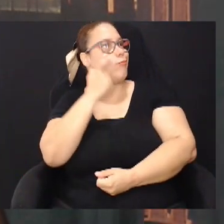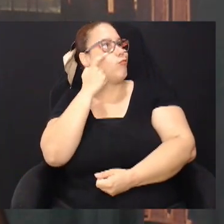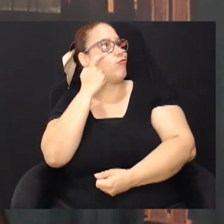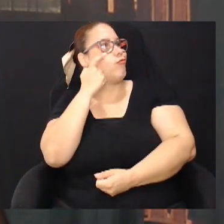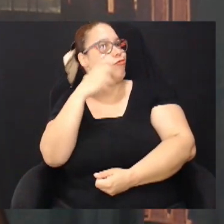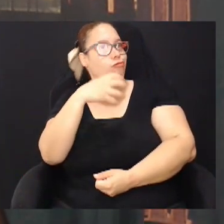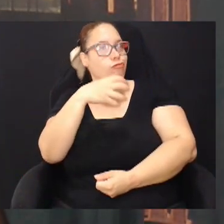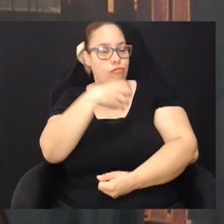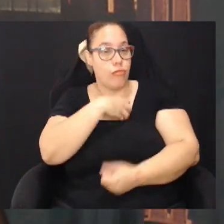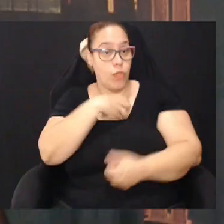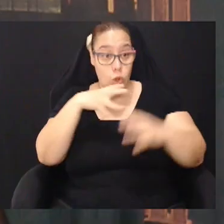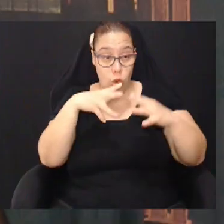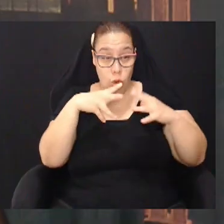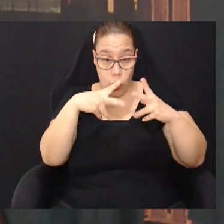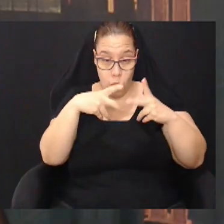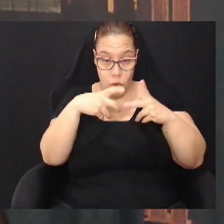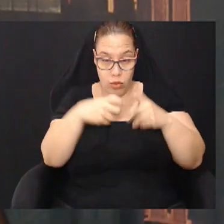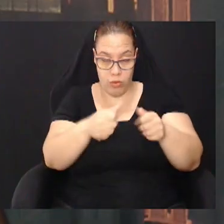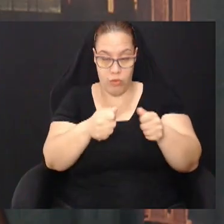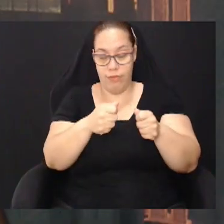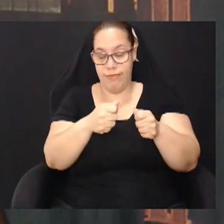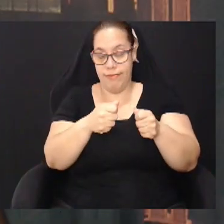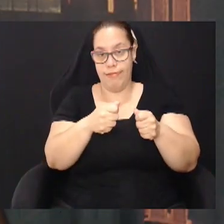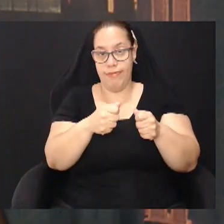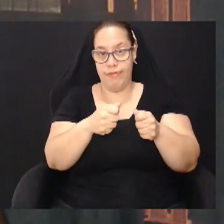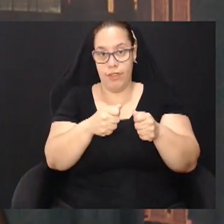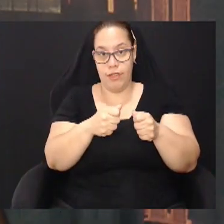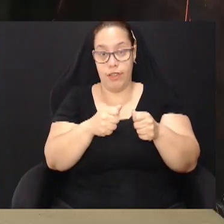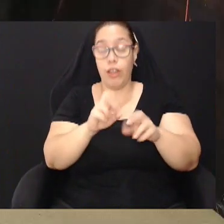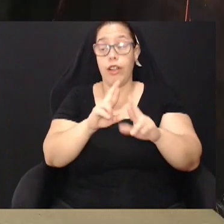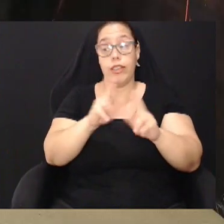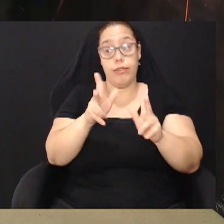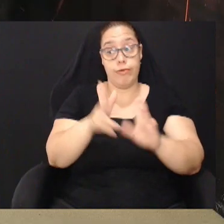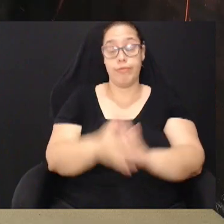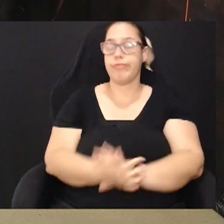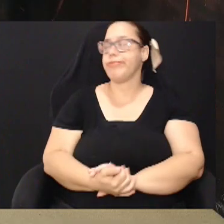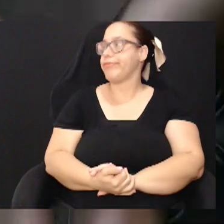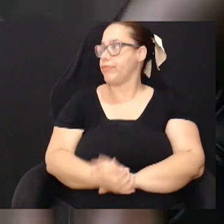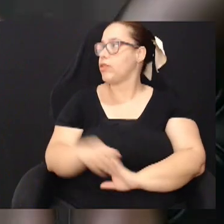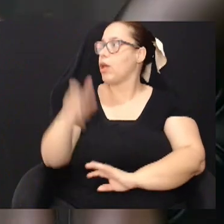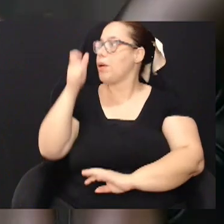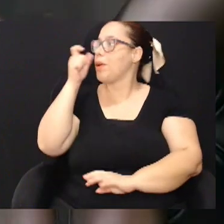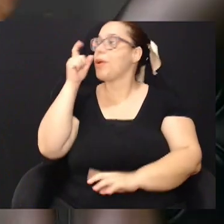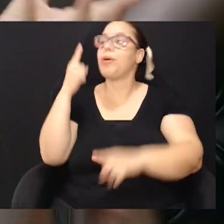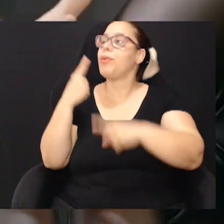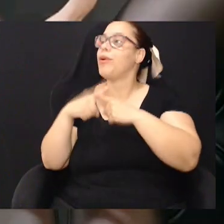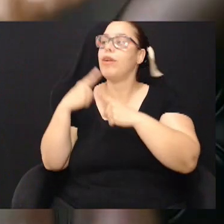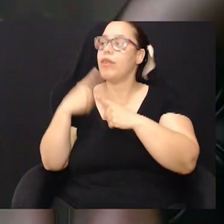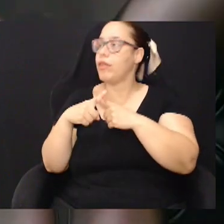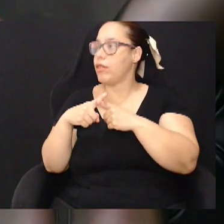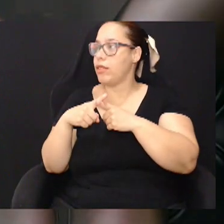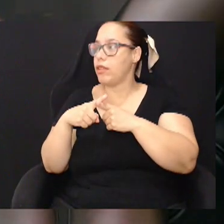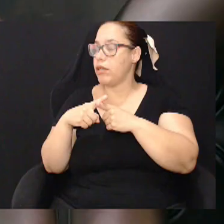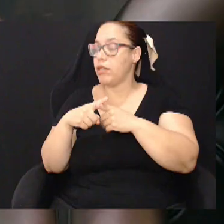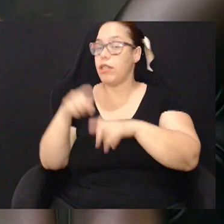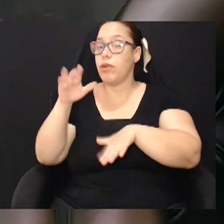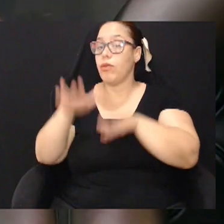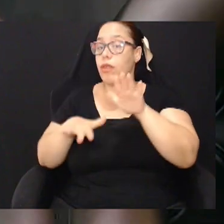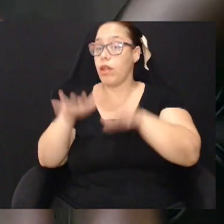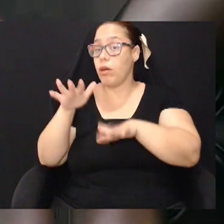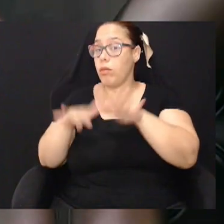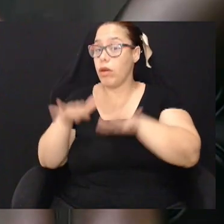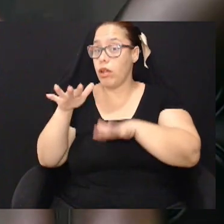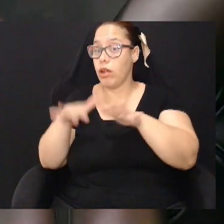isso e projetar diferente. E isso é interessante, né, porque depende também dessa